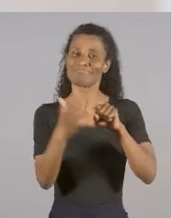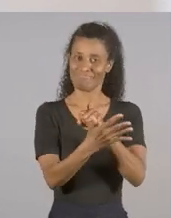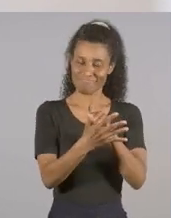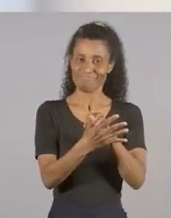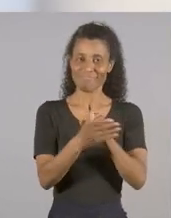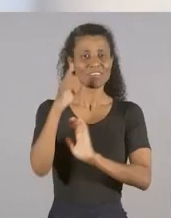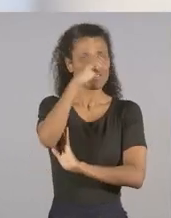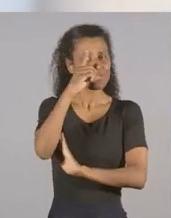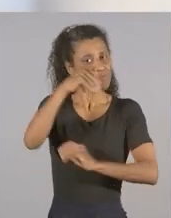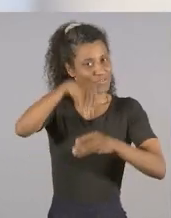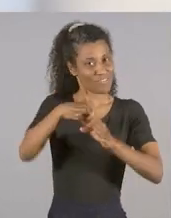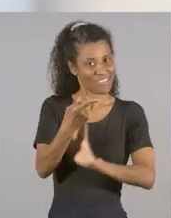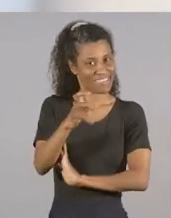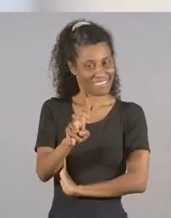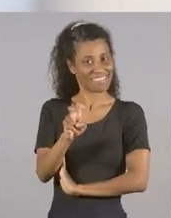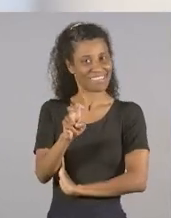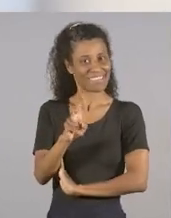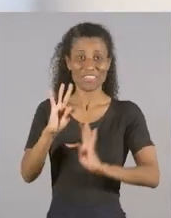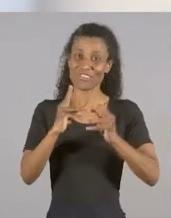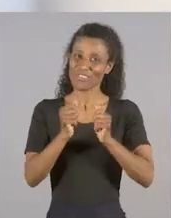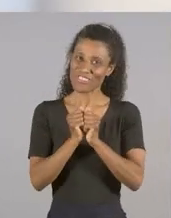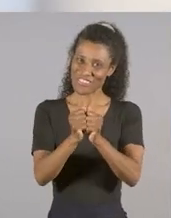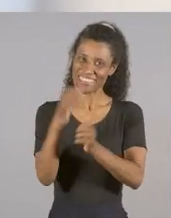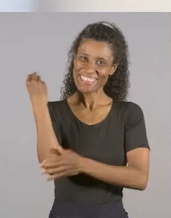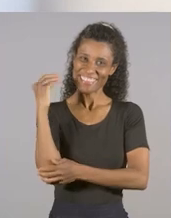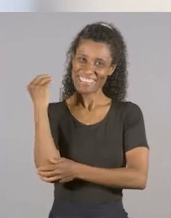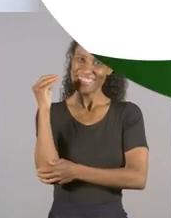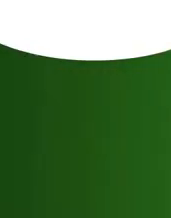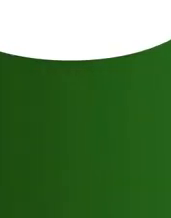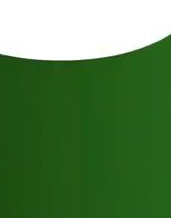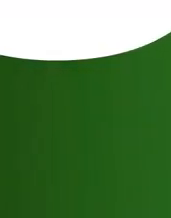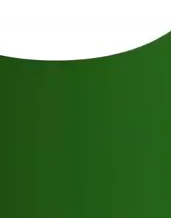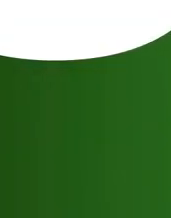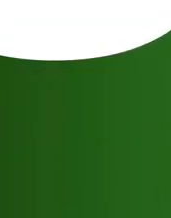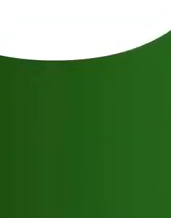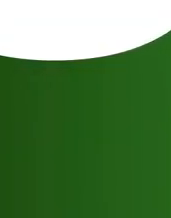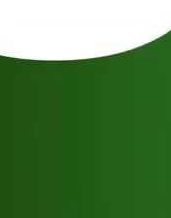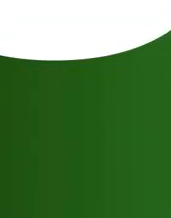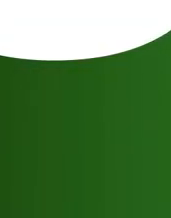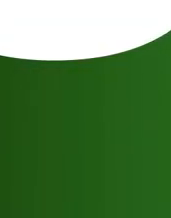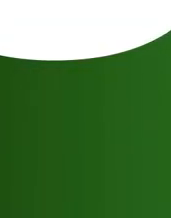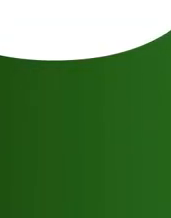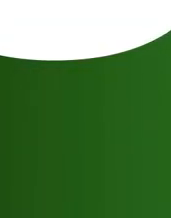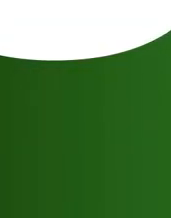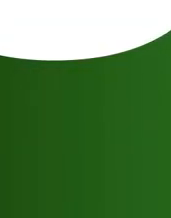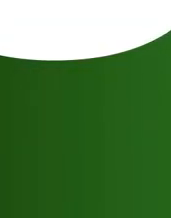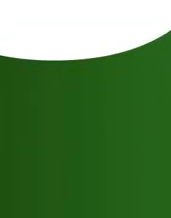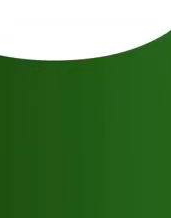pandemia. Neste domingo, vote 15. Tamo junto, Porto Alegre.